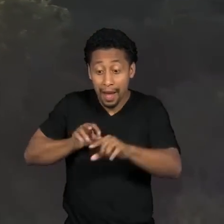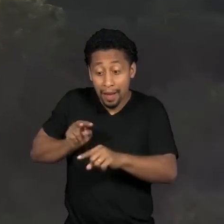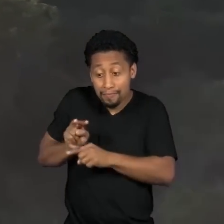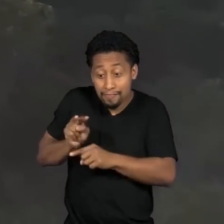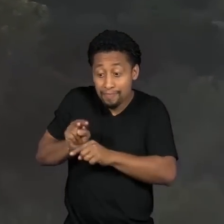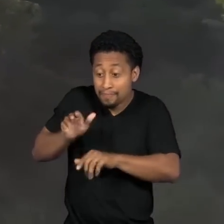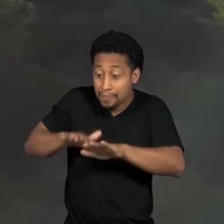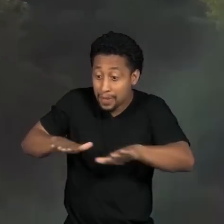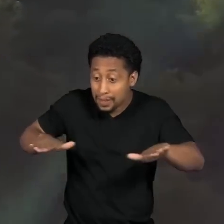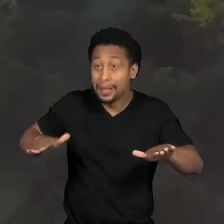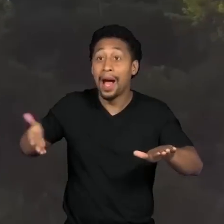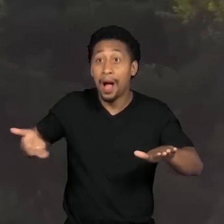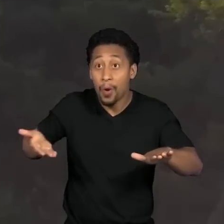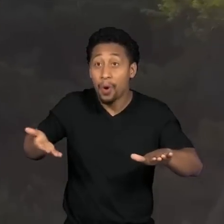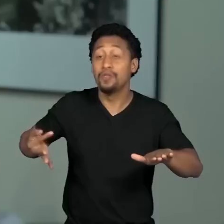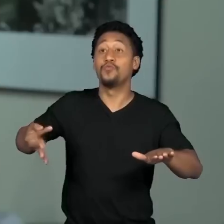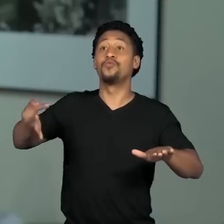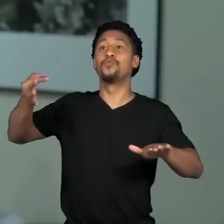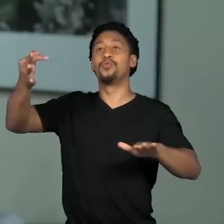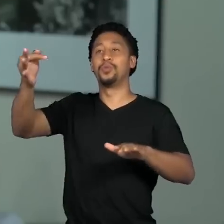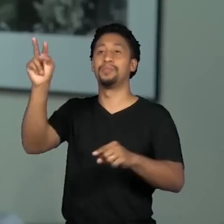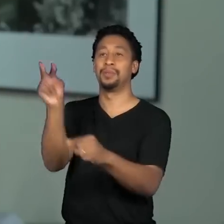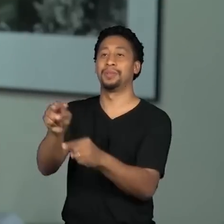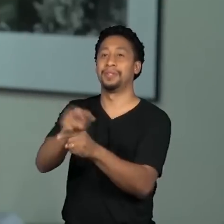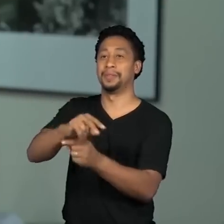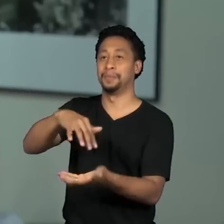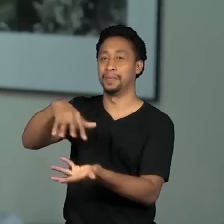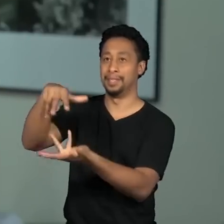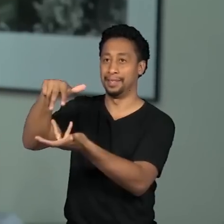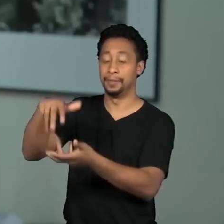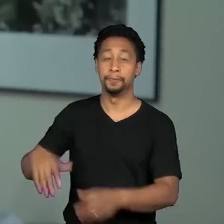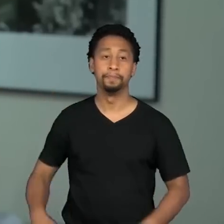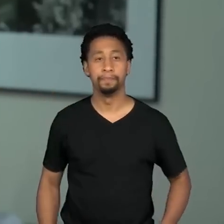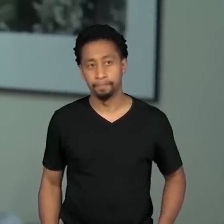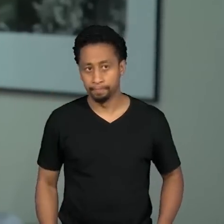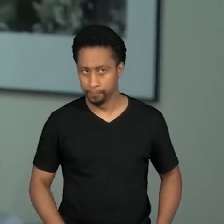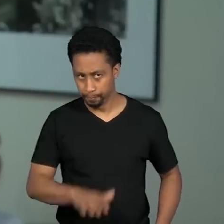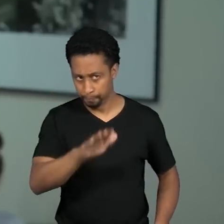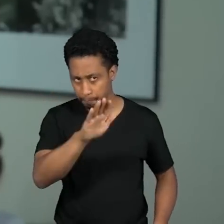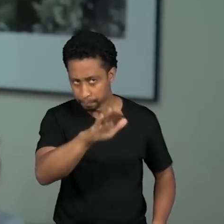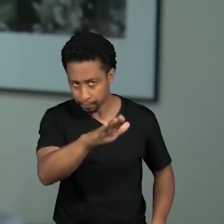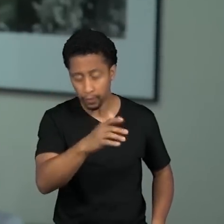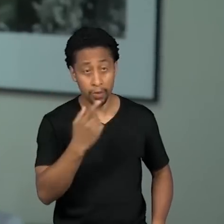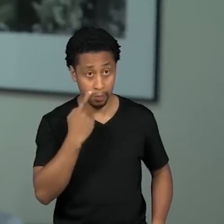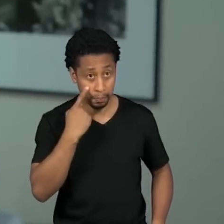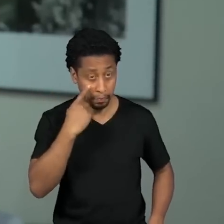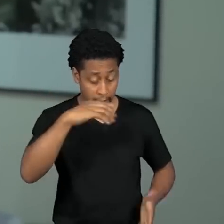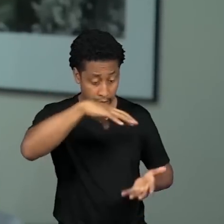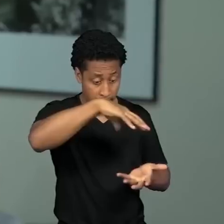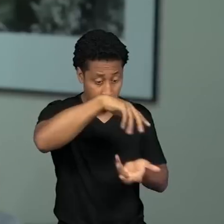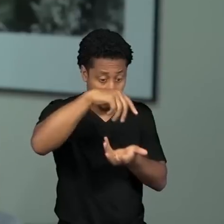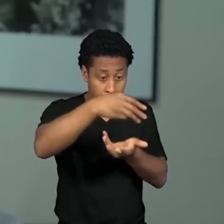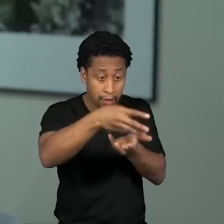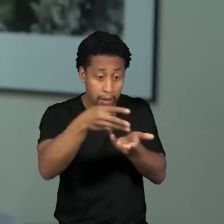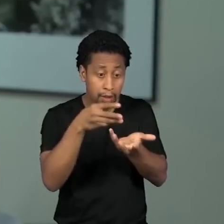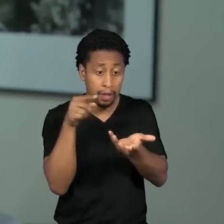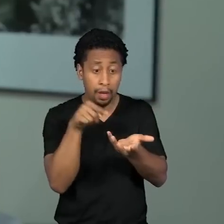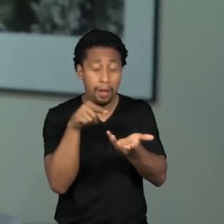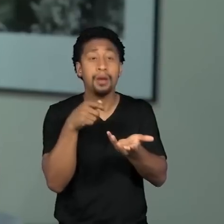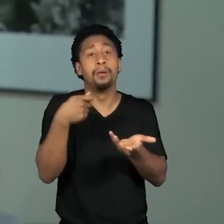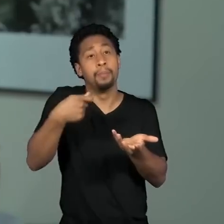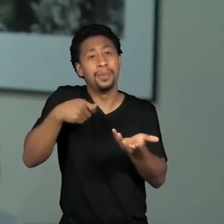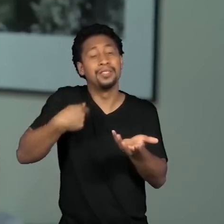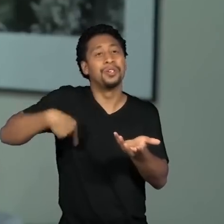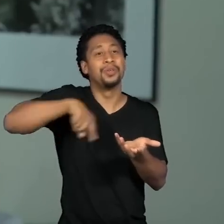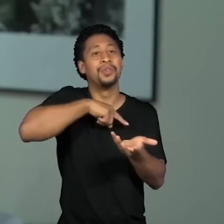protegê-la. O planeta ele precisa de ajuda, então pessoas como a galera aqui do Instituto Terra